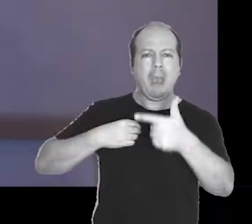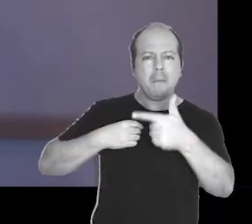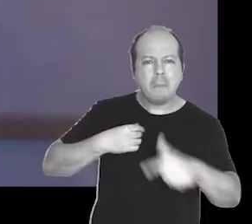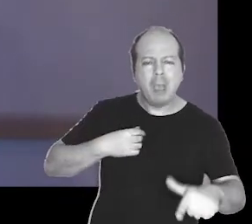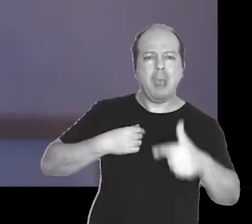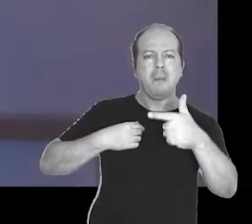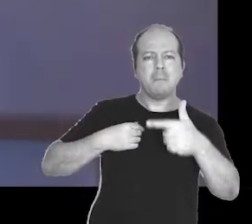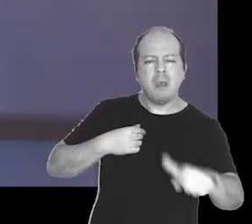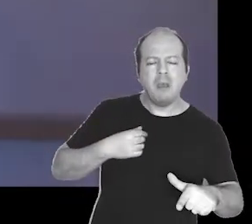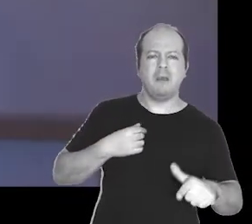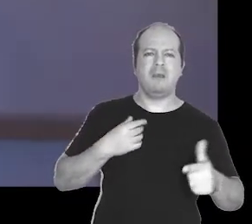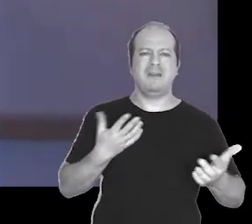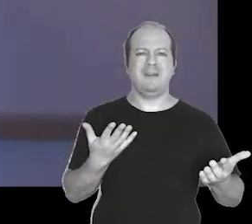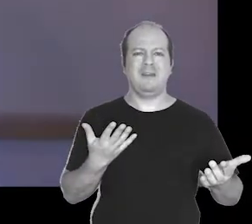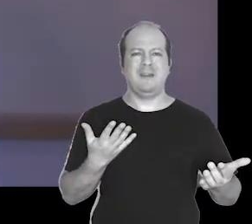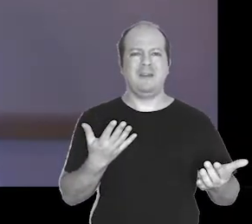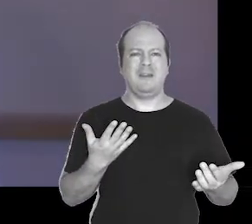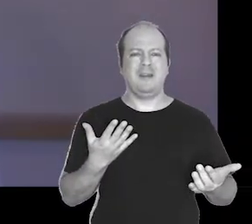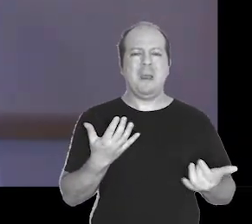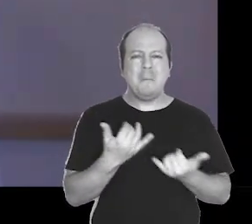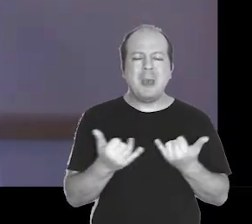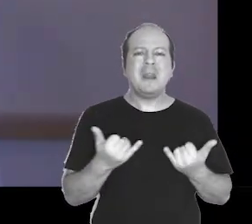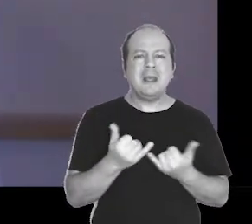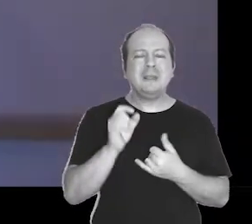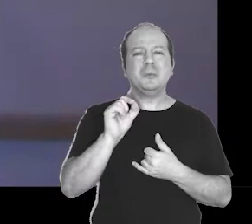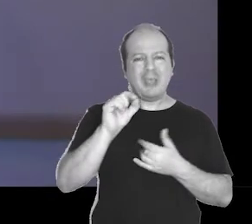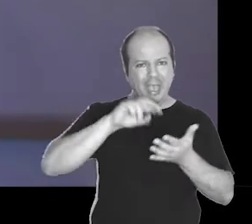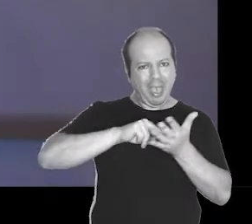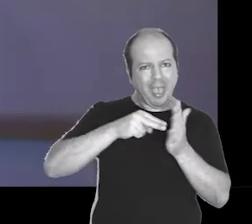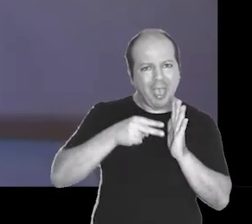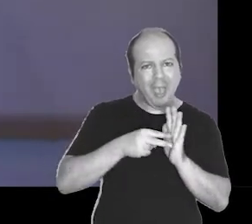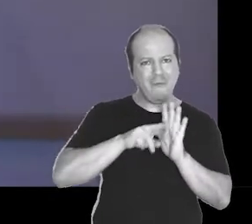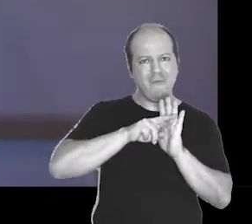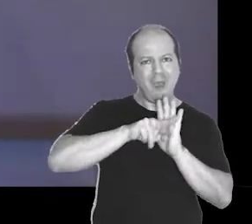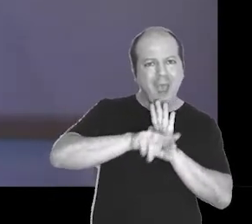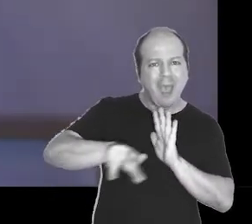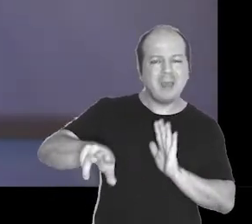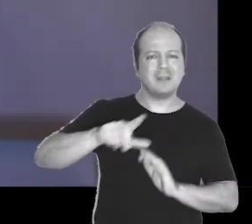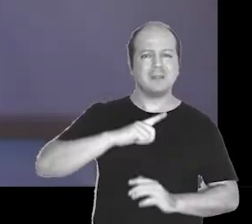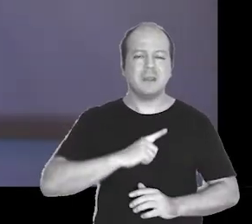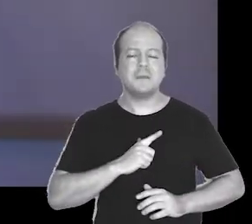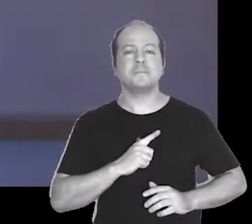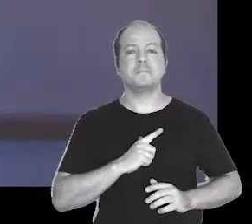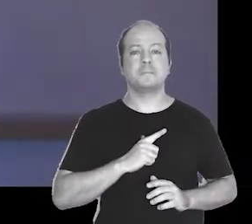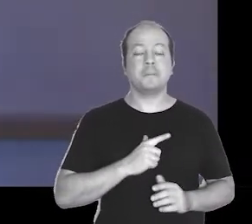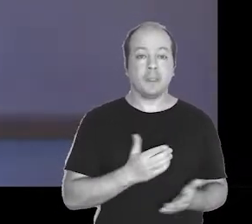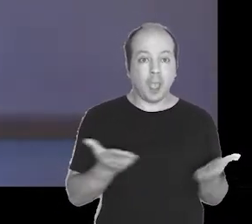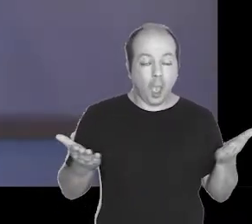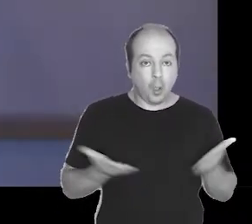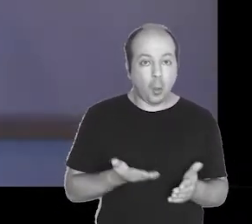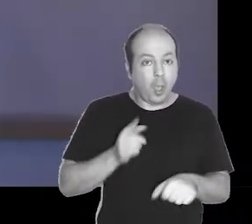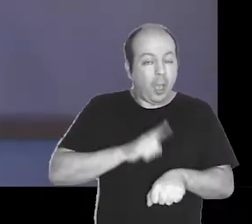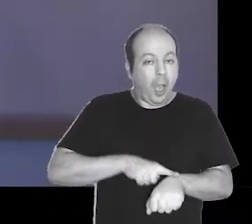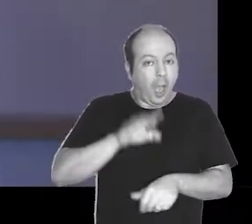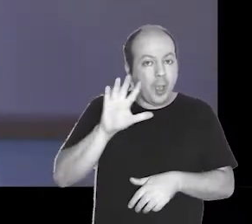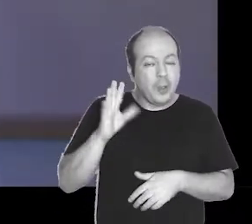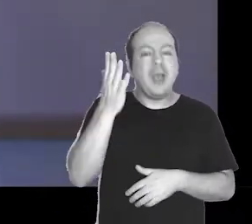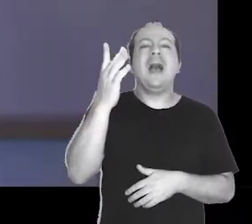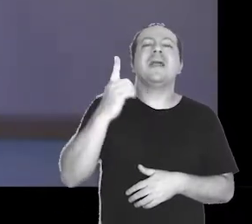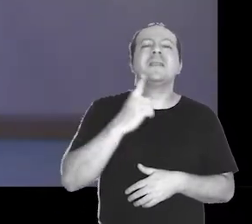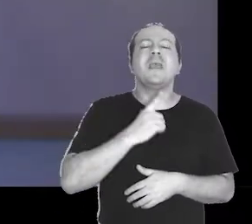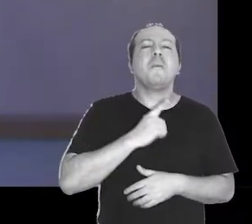repetições são plenos de significado. E, neste caso, temos